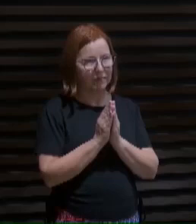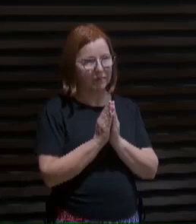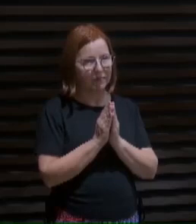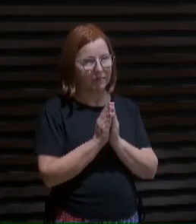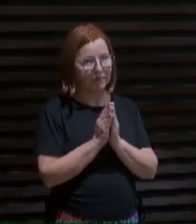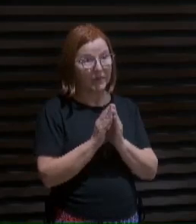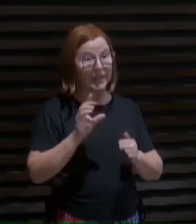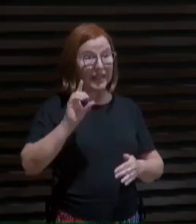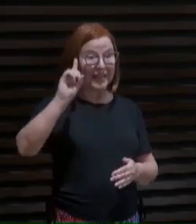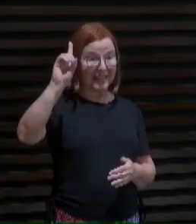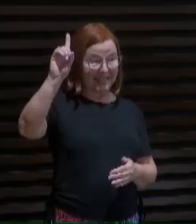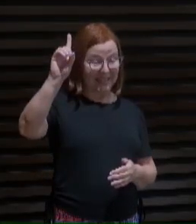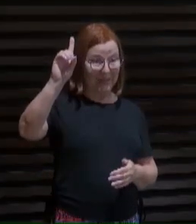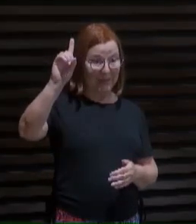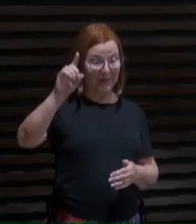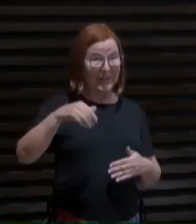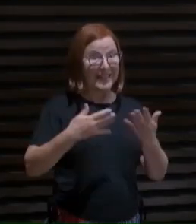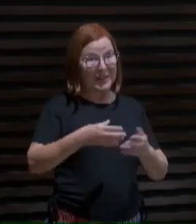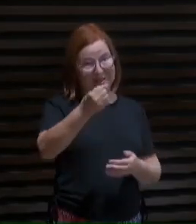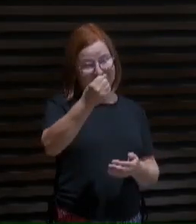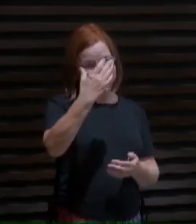e Deus trouxe uma revelação